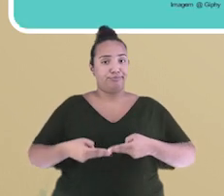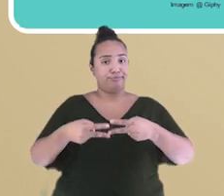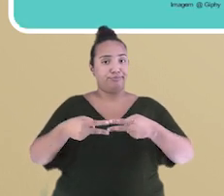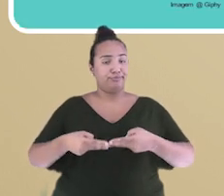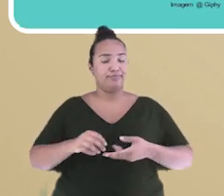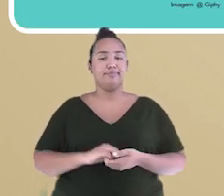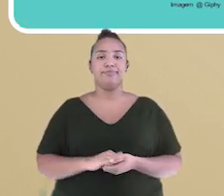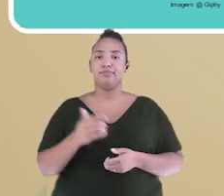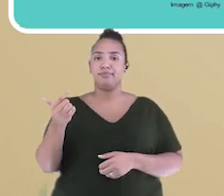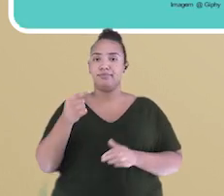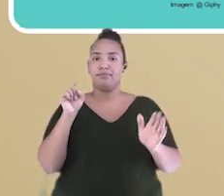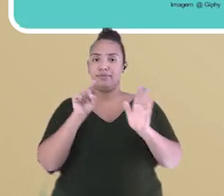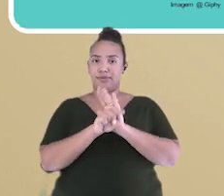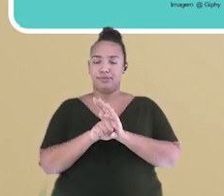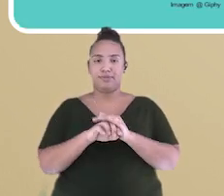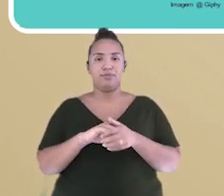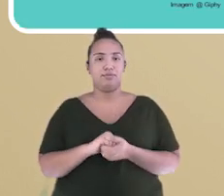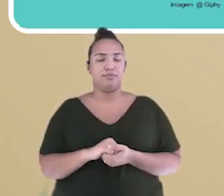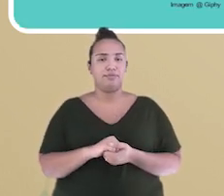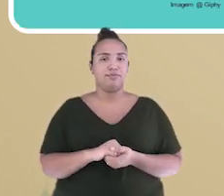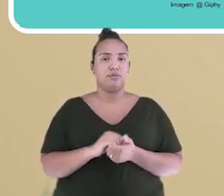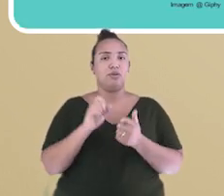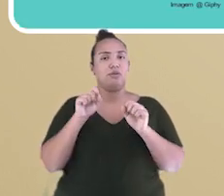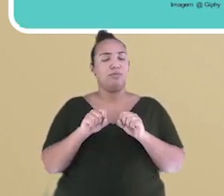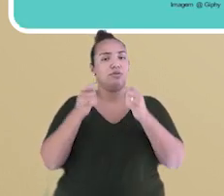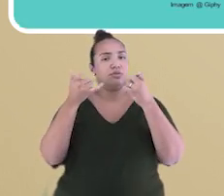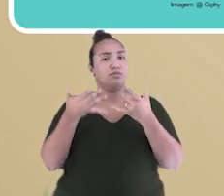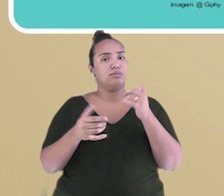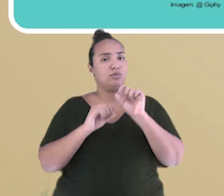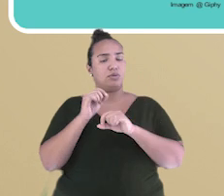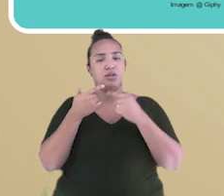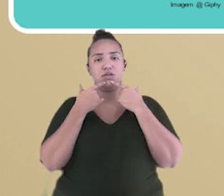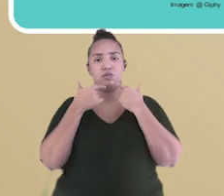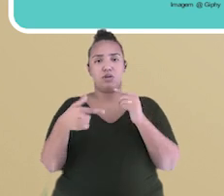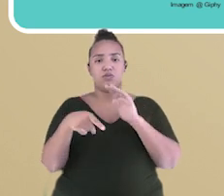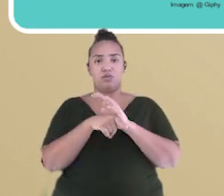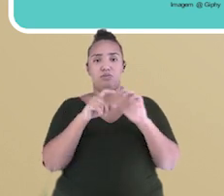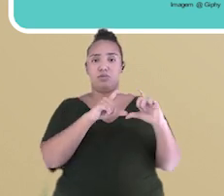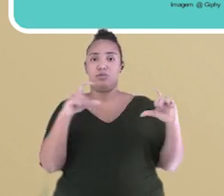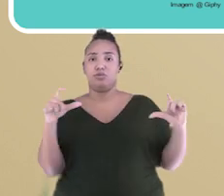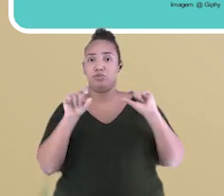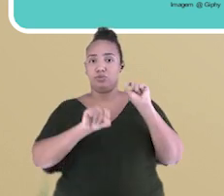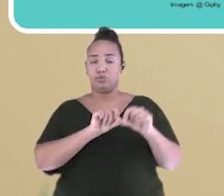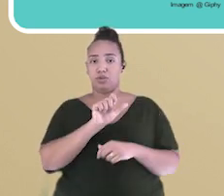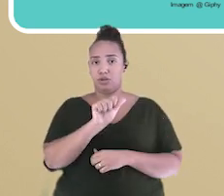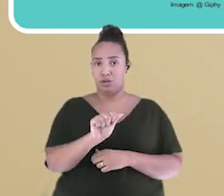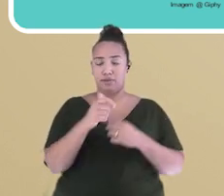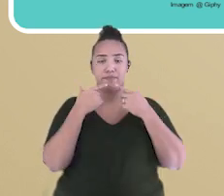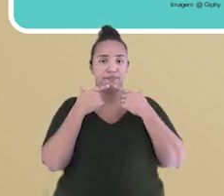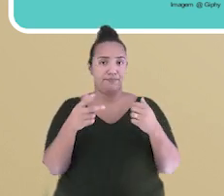rede. Questão 2. Podemos dizer que o tipo de linguagem apresentada nessa tirinha é: letra